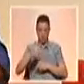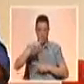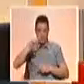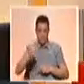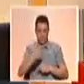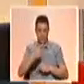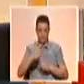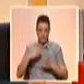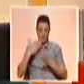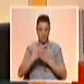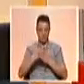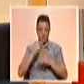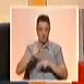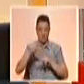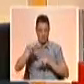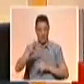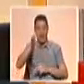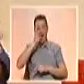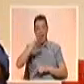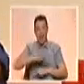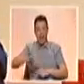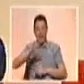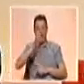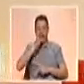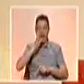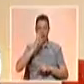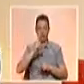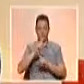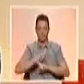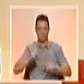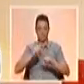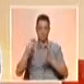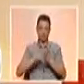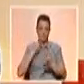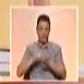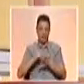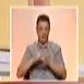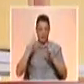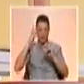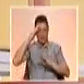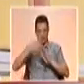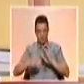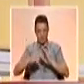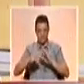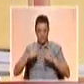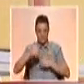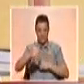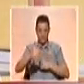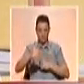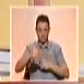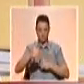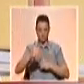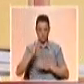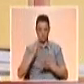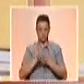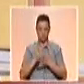ser contemplado. Exatamente. Na questão da água, já me parece que ainda não aconteceu, mas vamos esperar que aconteça em breve. Só